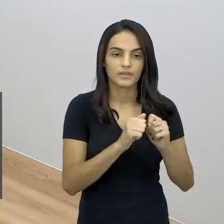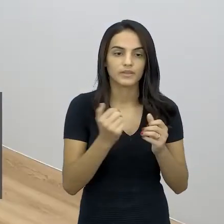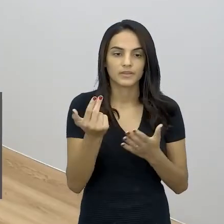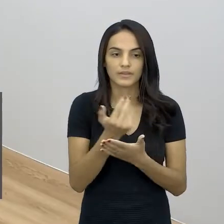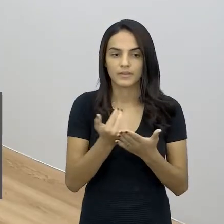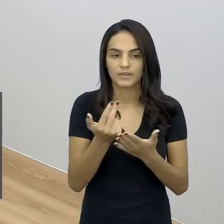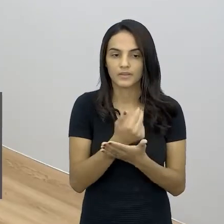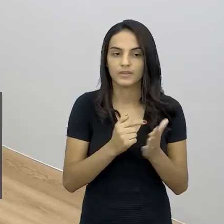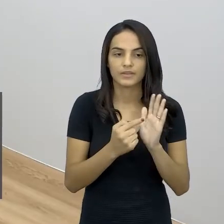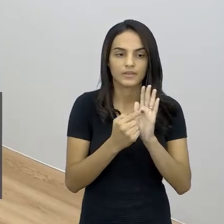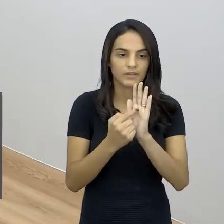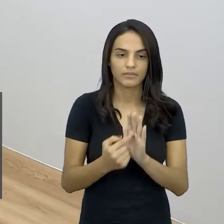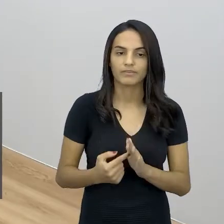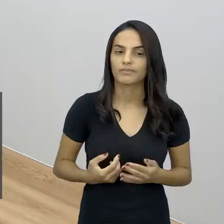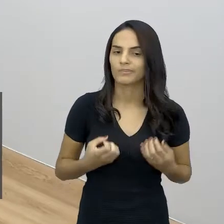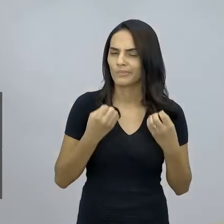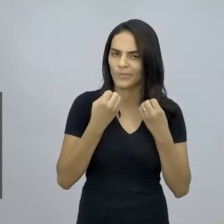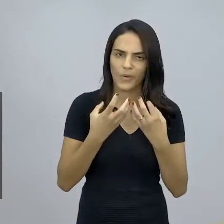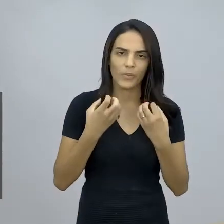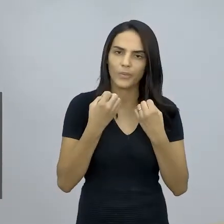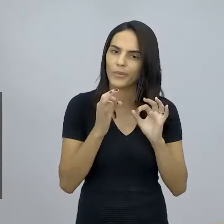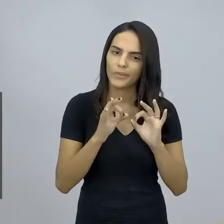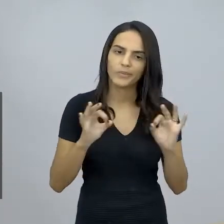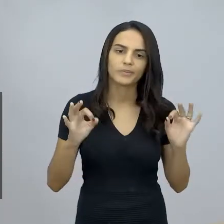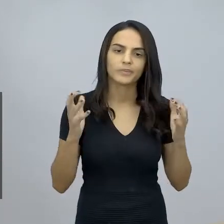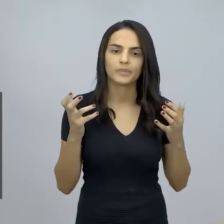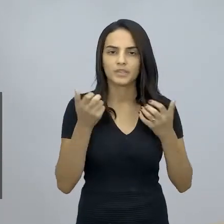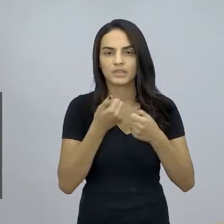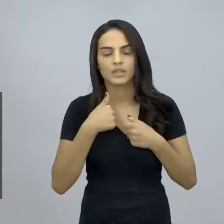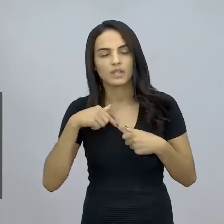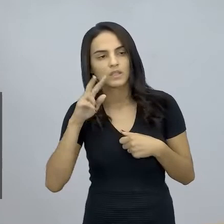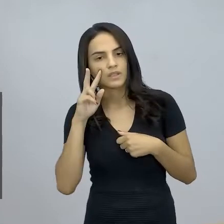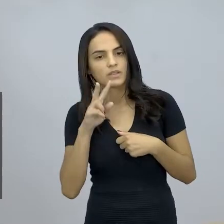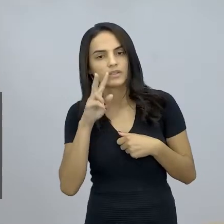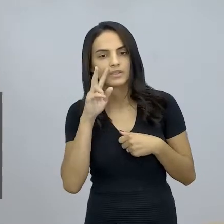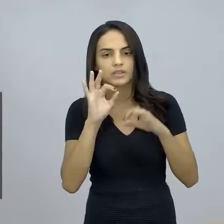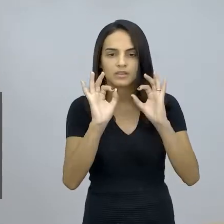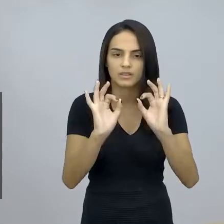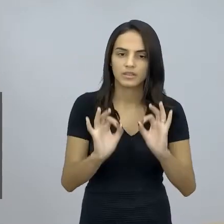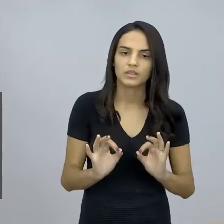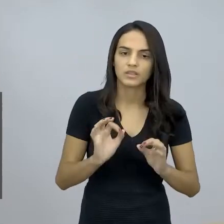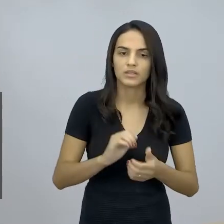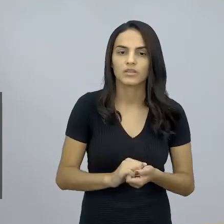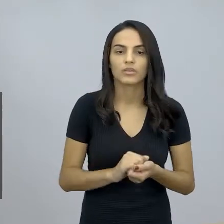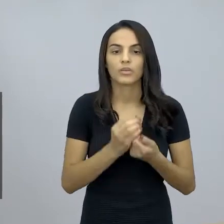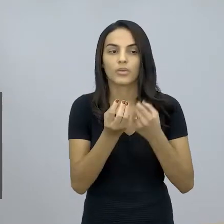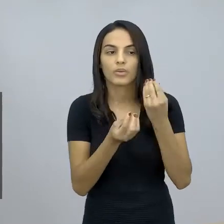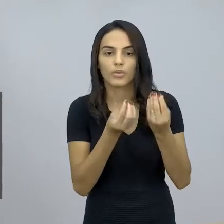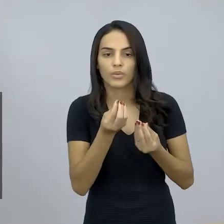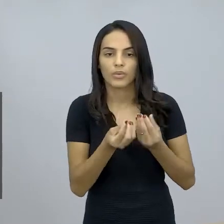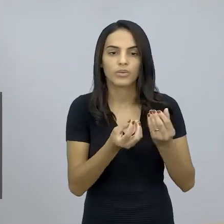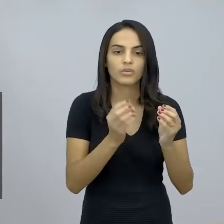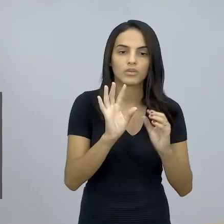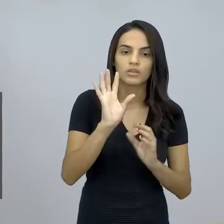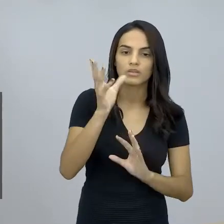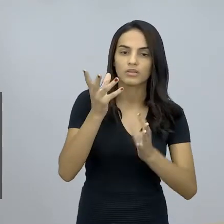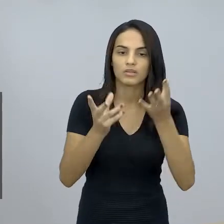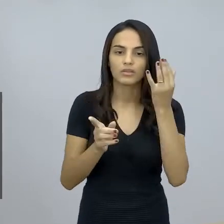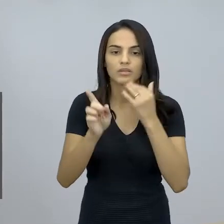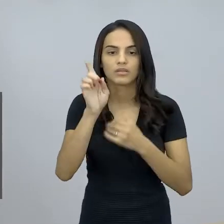imagem? Nossa, ficou muito boa. Eu já visualizei com certeza o que aconteceu no